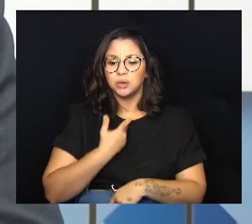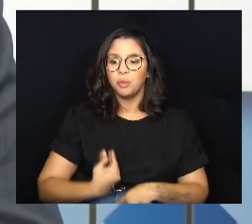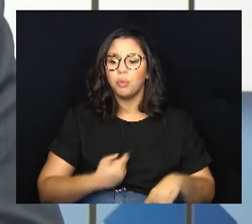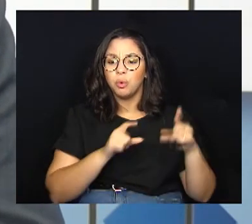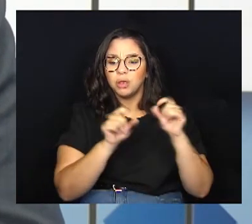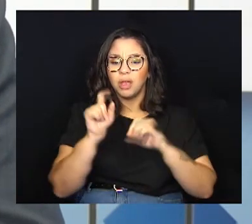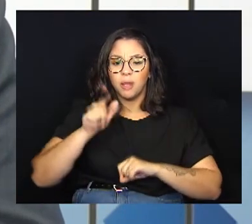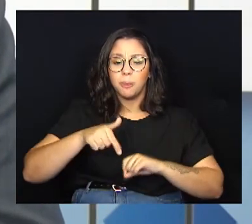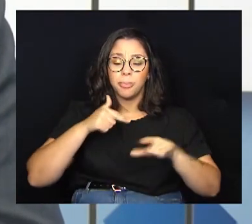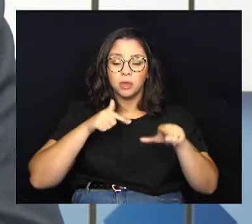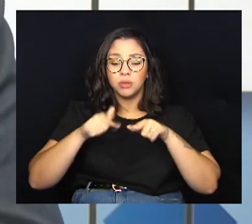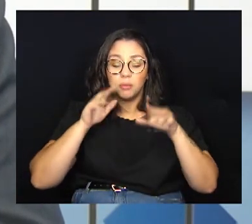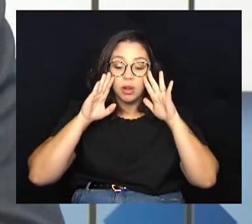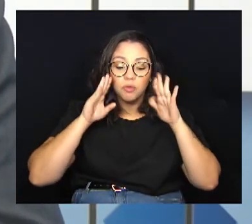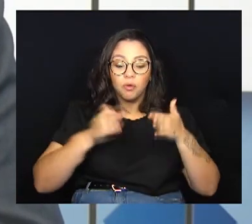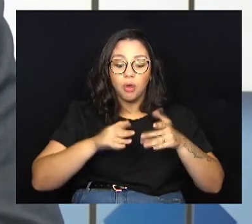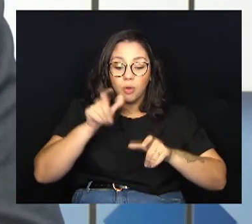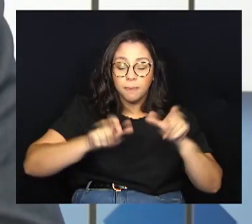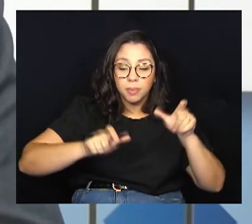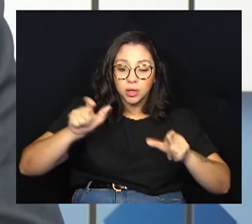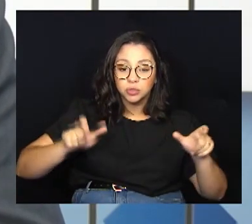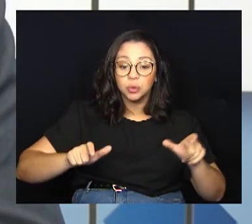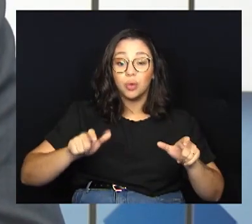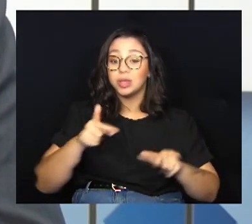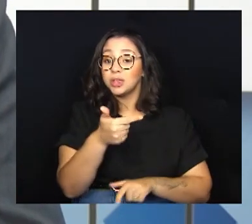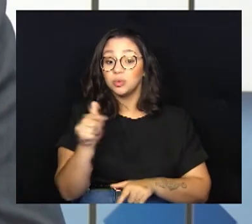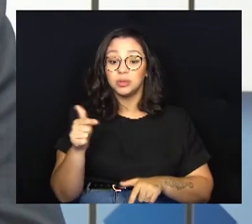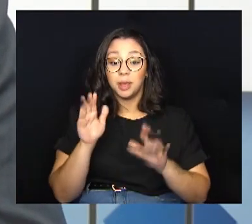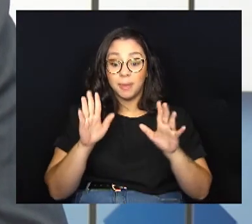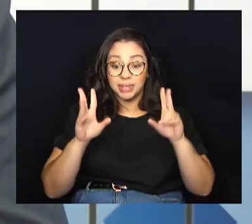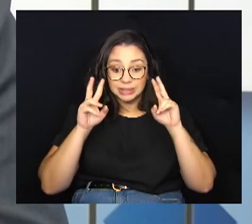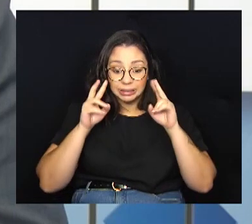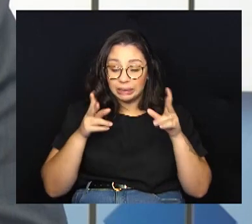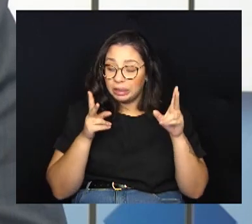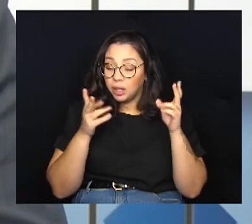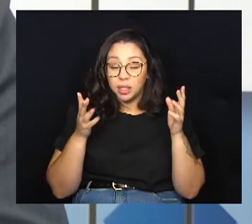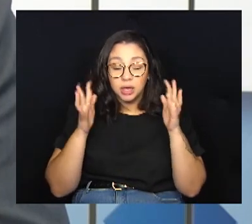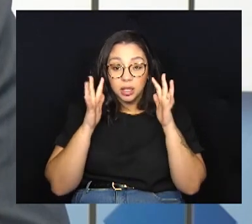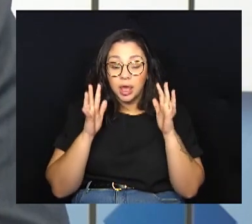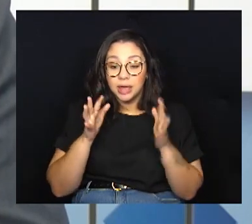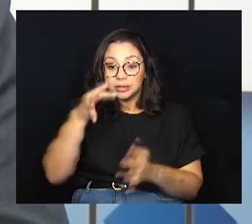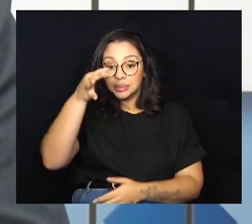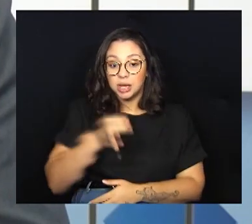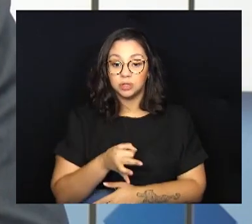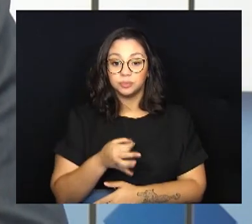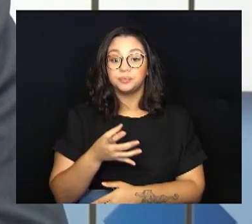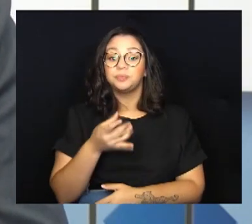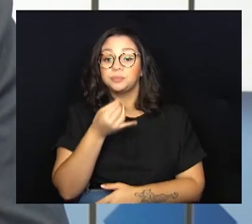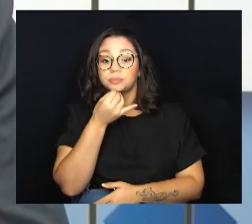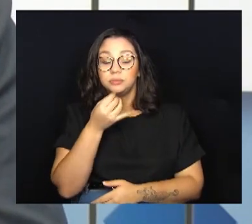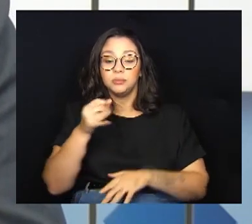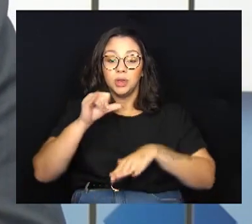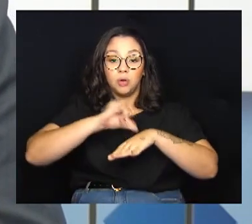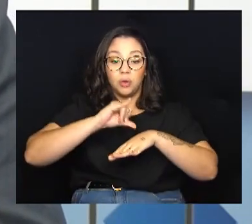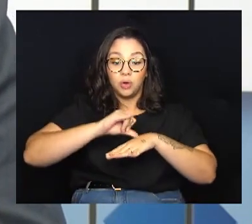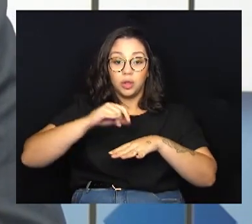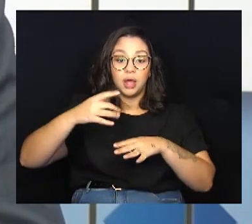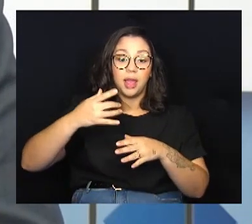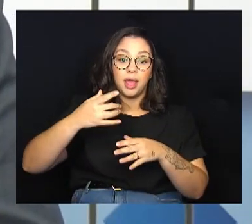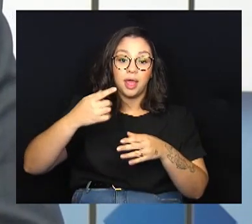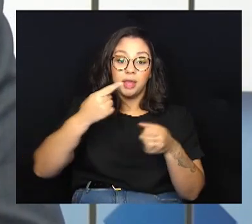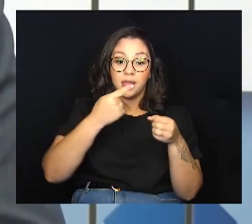de orientação, recuperação e reinserção social de usuários de drogas. Eu acho que,